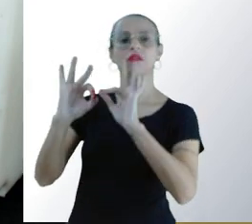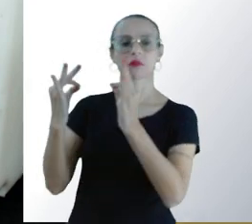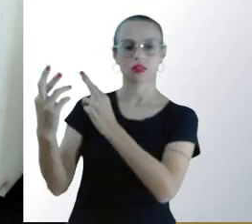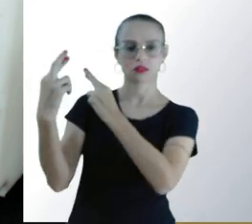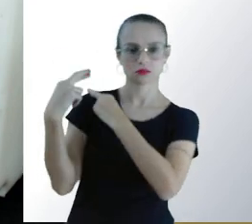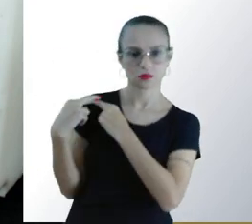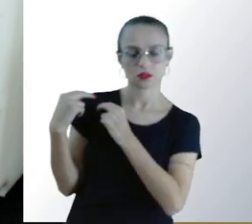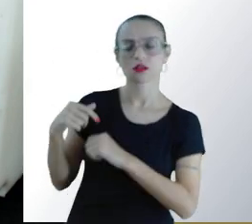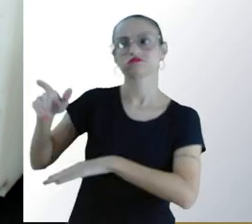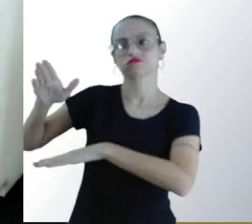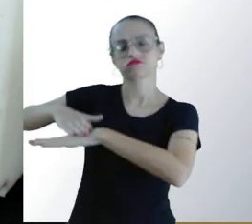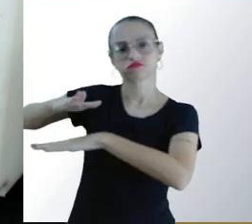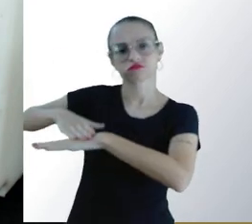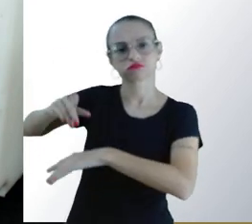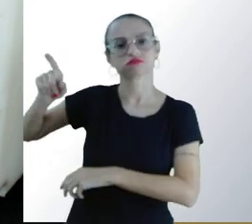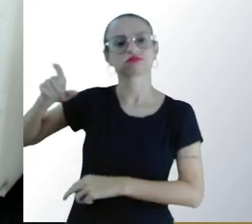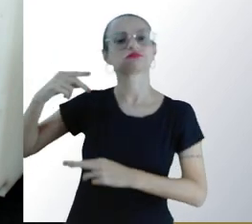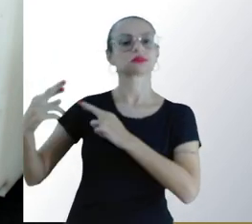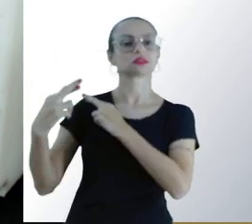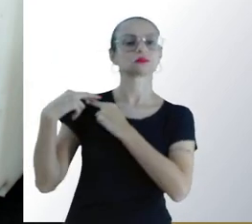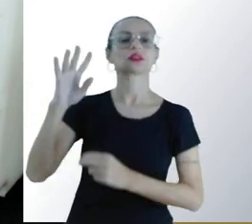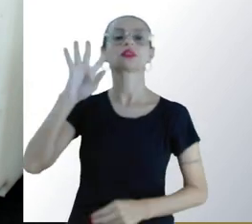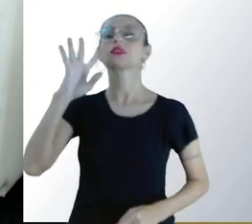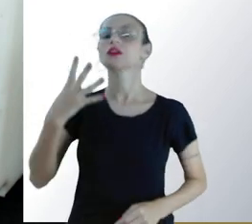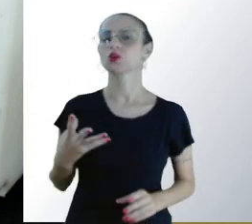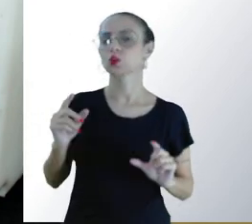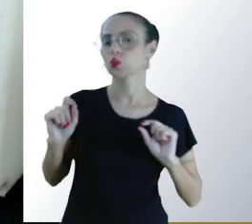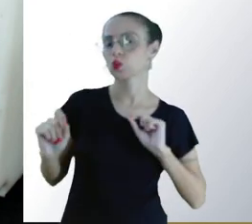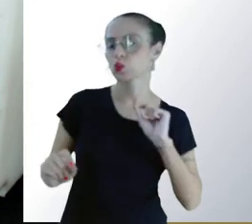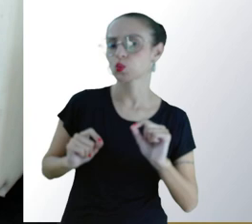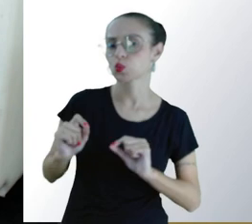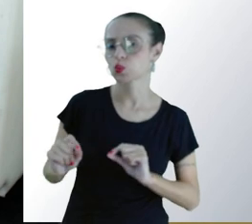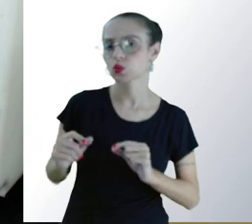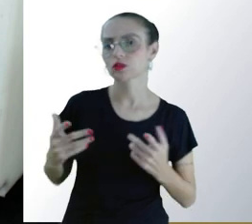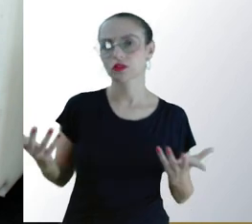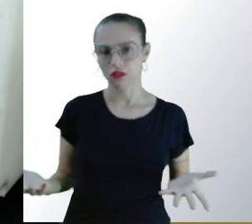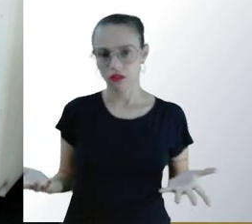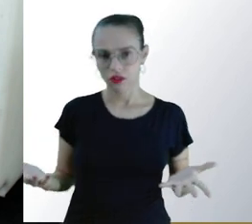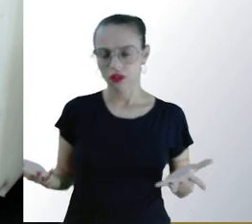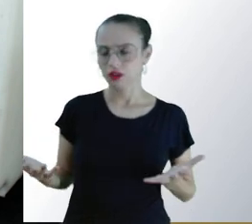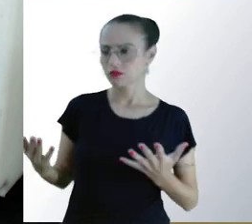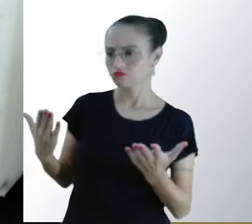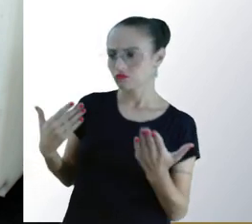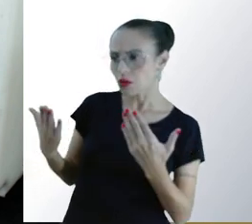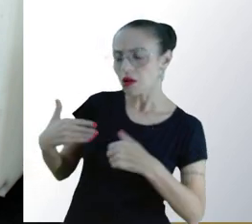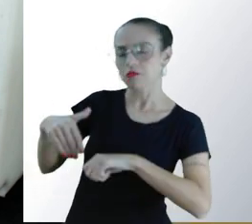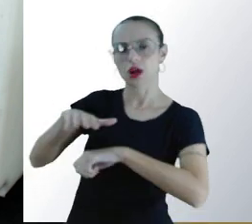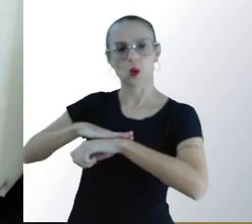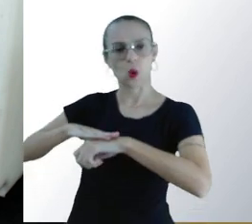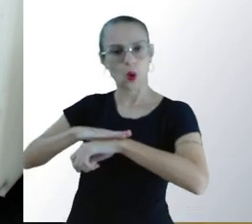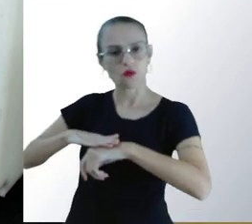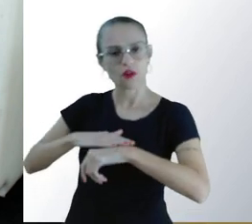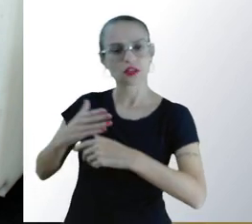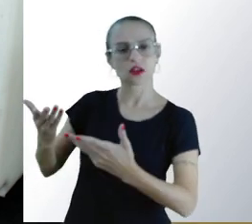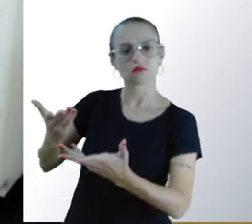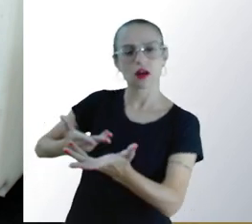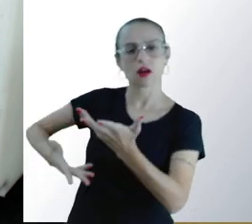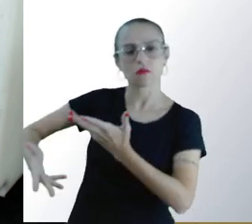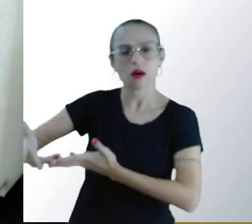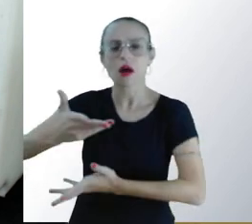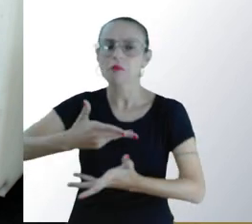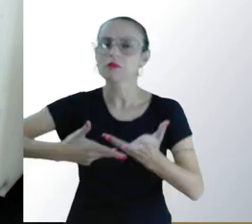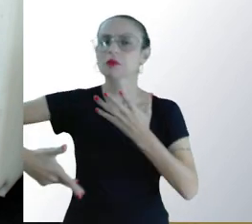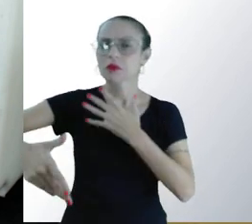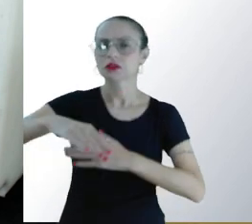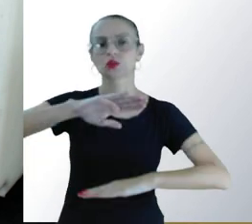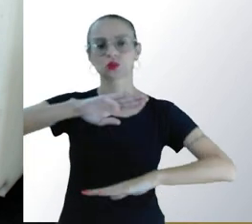os responsáveis daquele momento que vão decidir se a partir daquela conversa, da mediação ali da